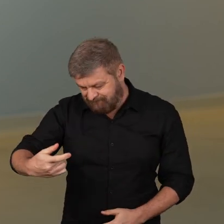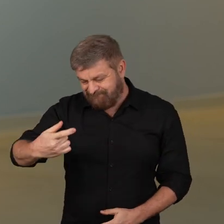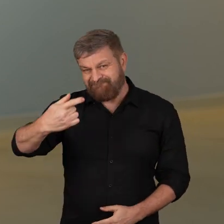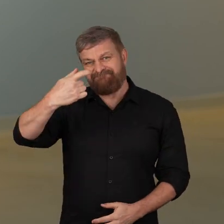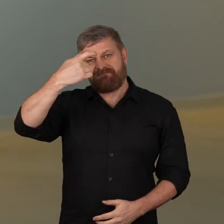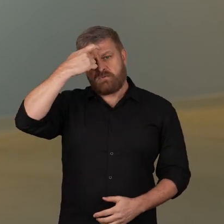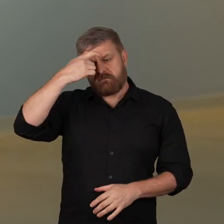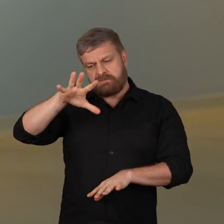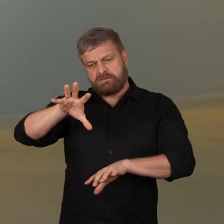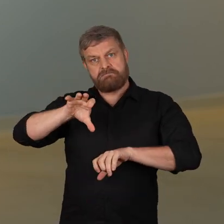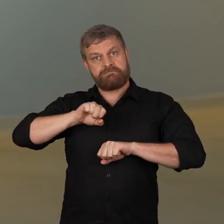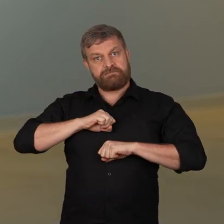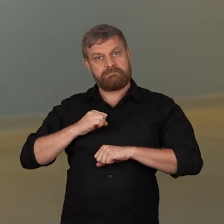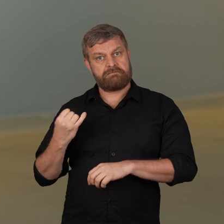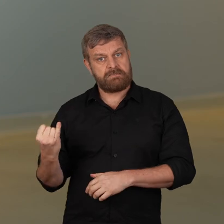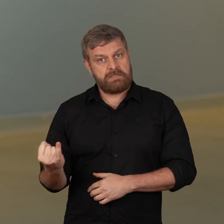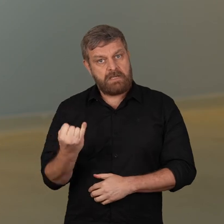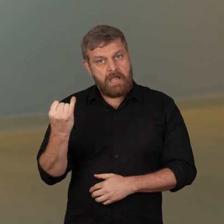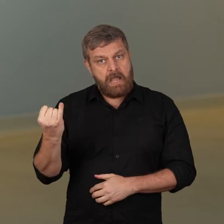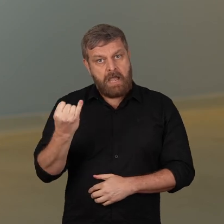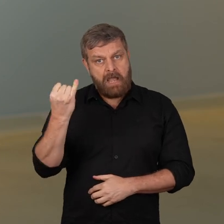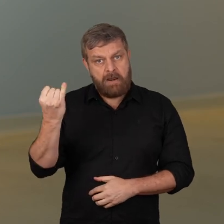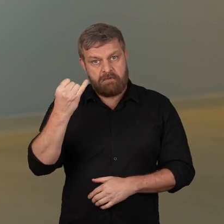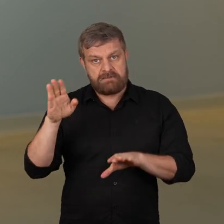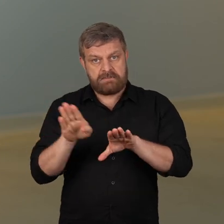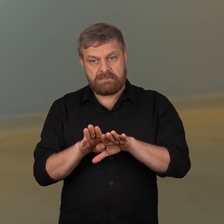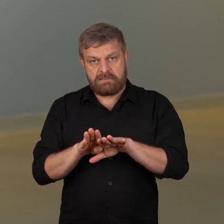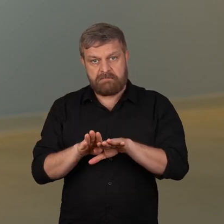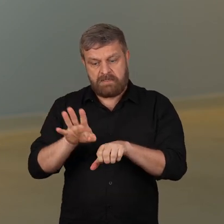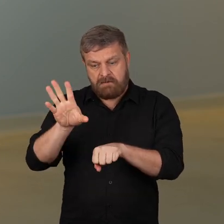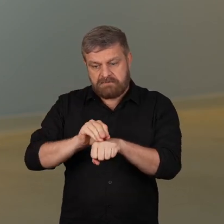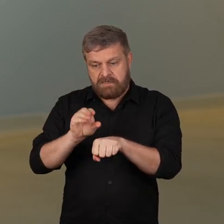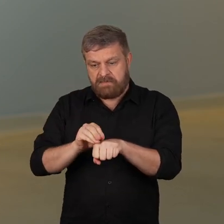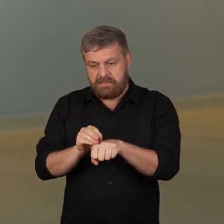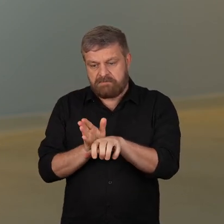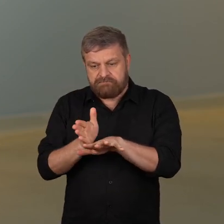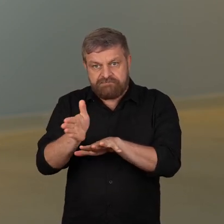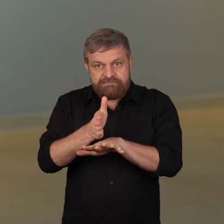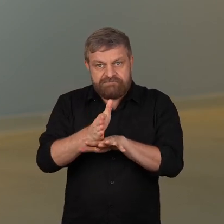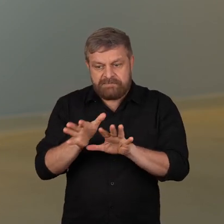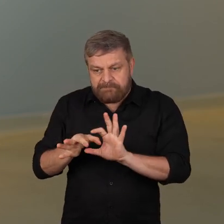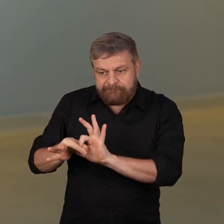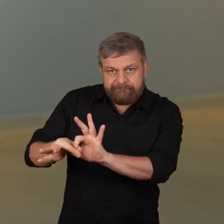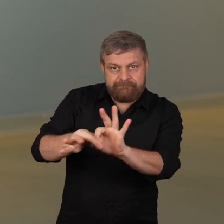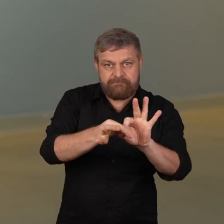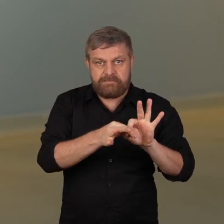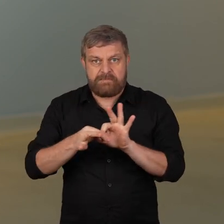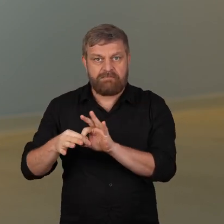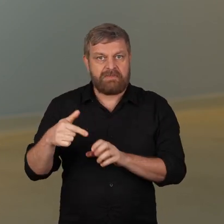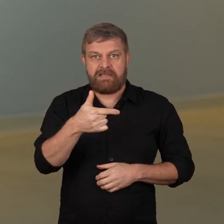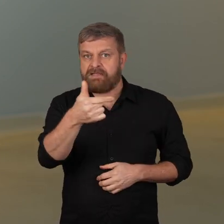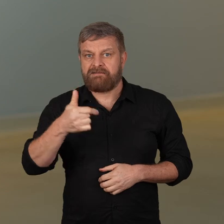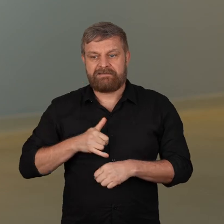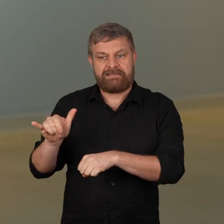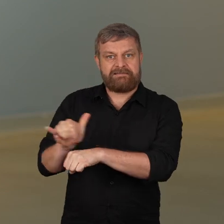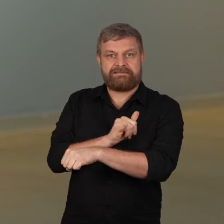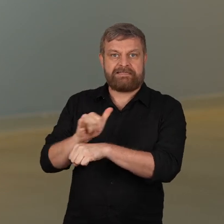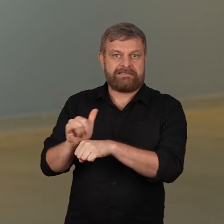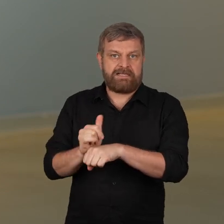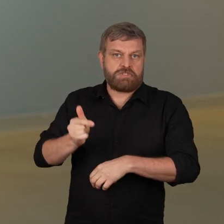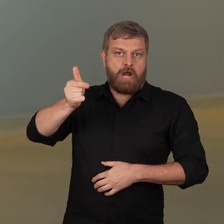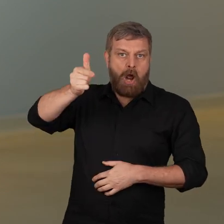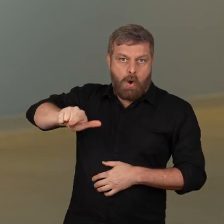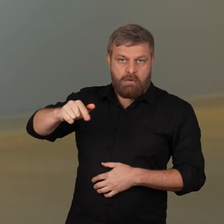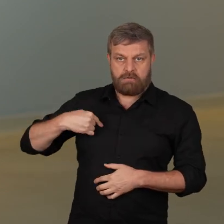consciência da importância da religação dos saberes, de que não há um planeta B e que nós temos